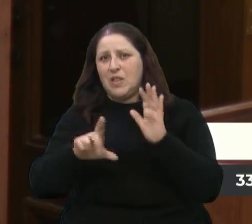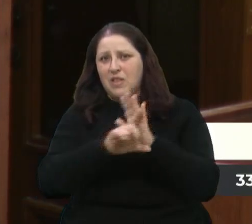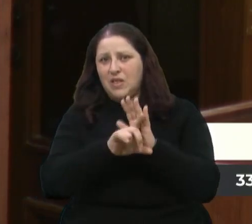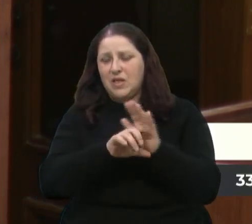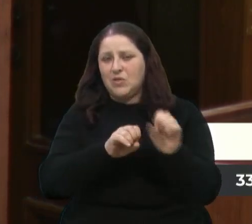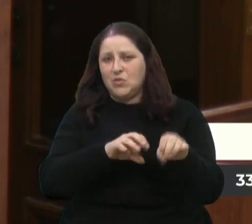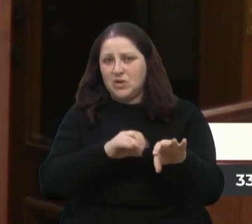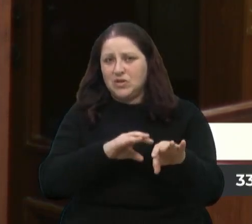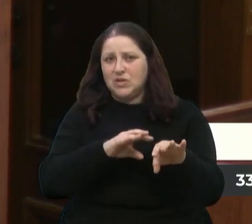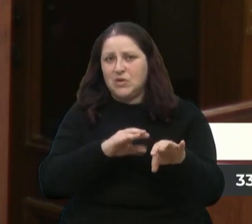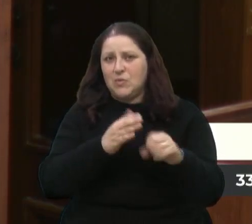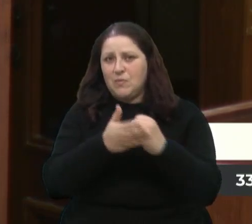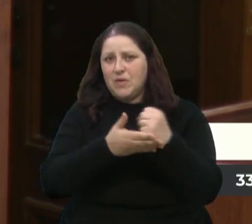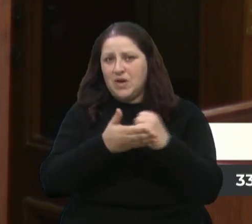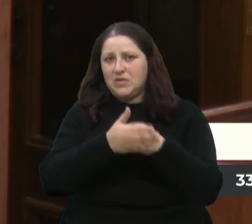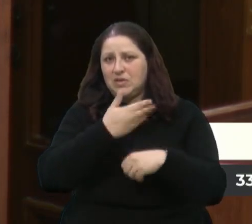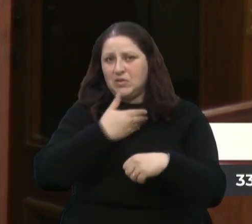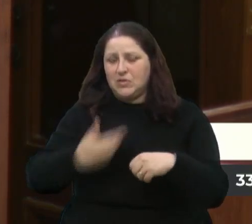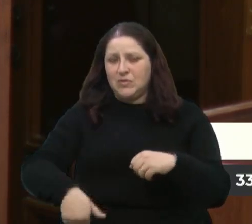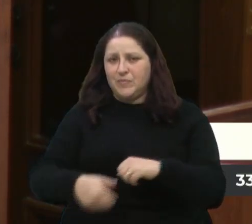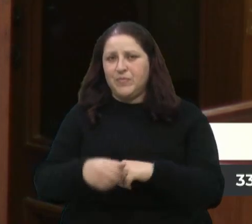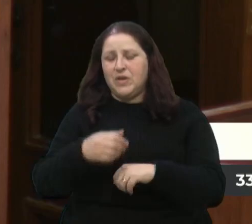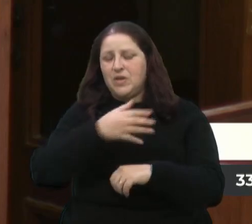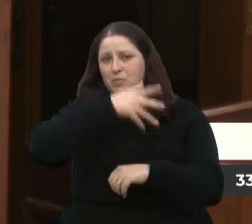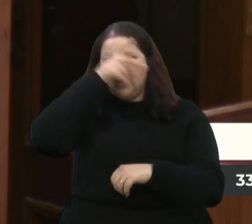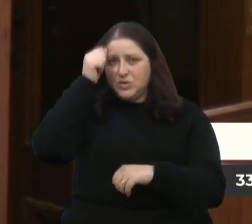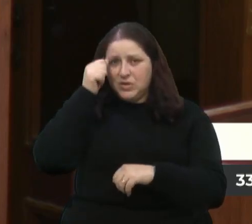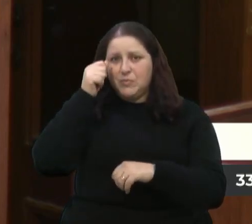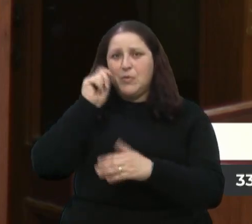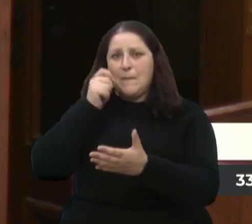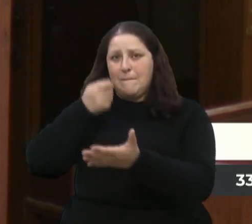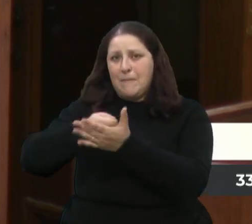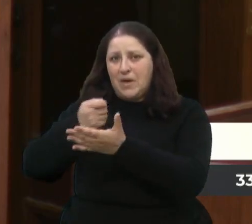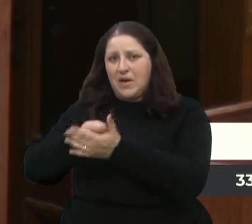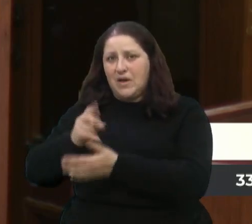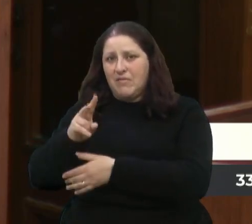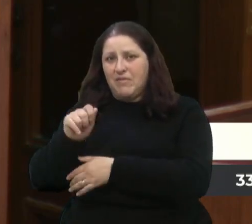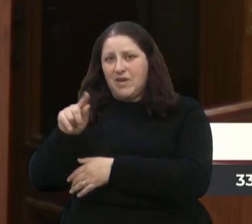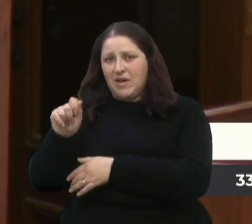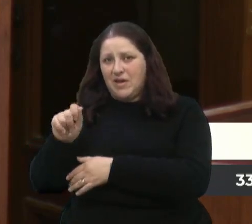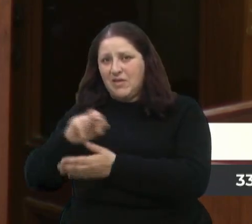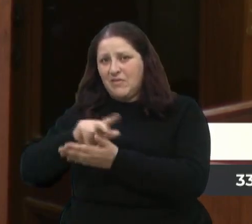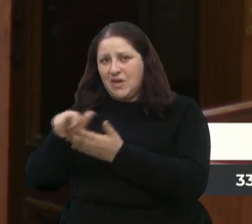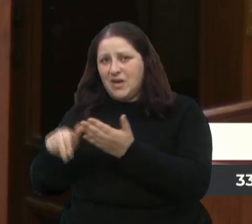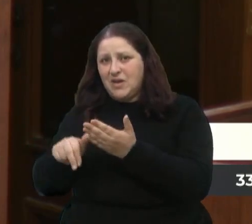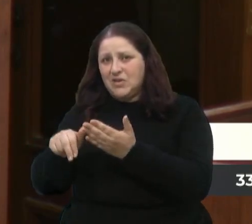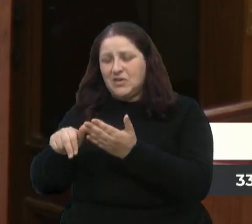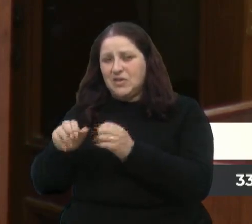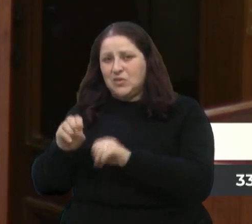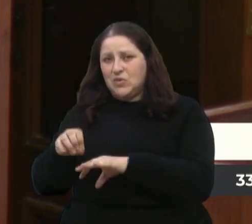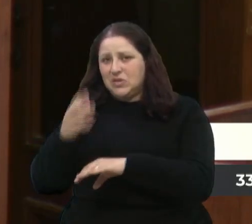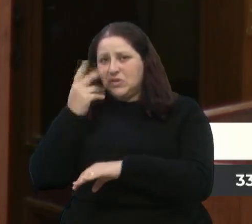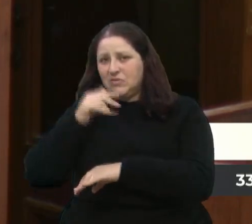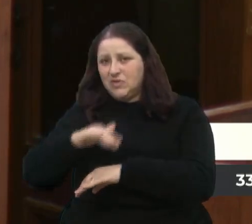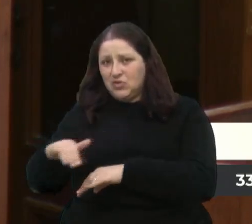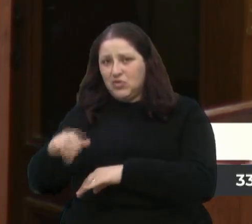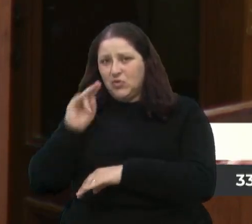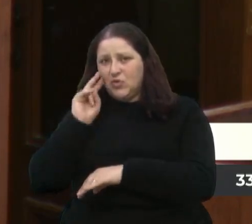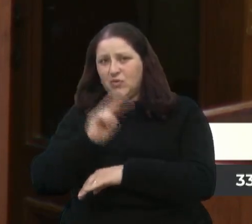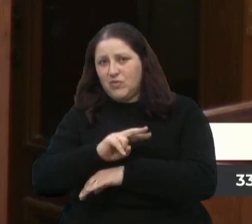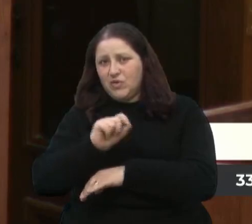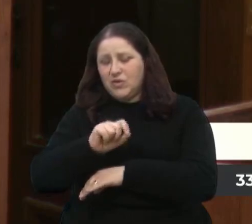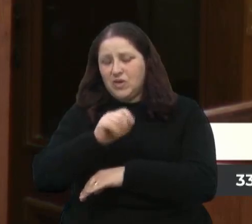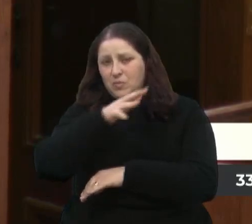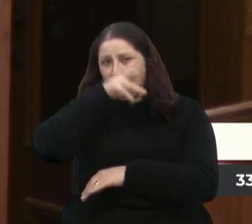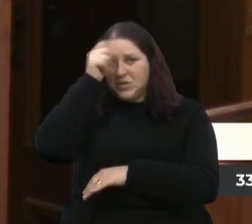E eu, como presidente do Conselho Municipal de Educação, me deparei com várias situações em que o município compra as vagas e que o